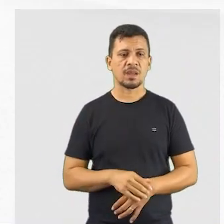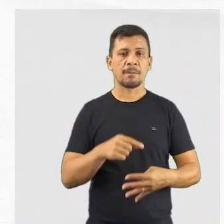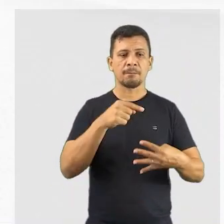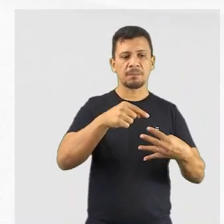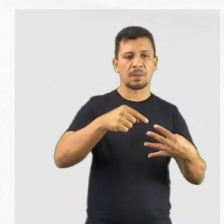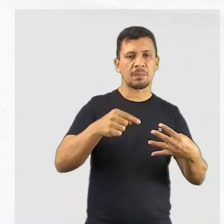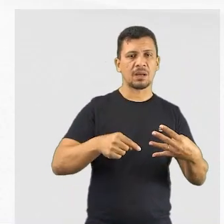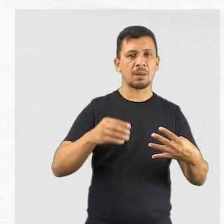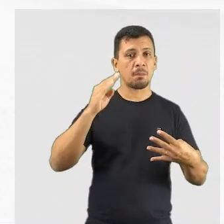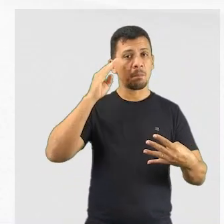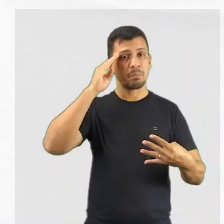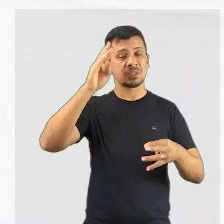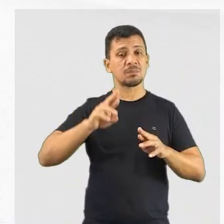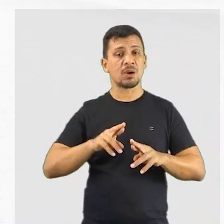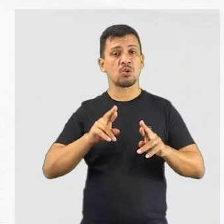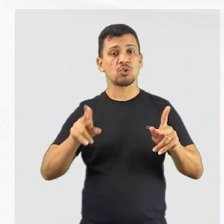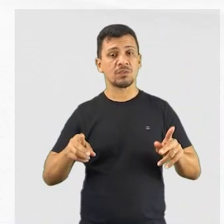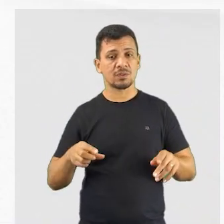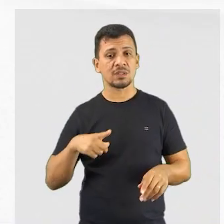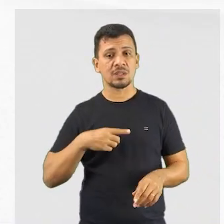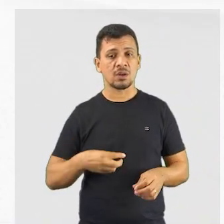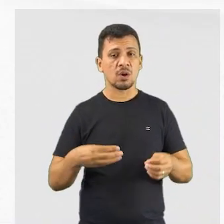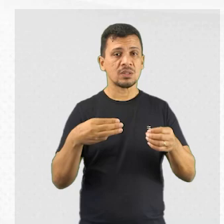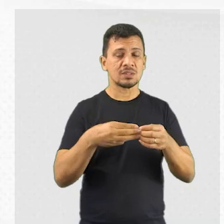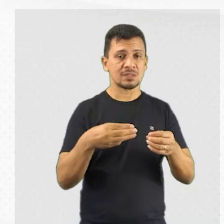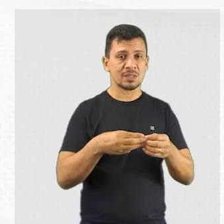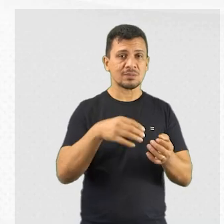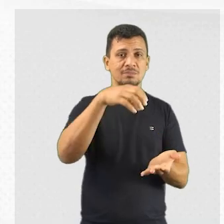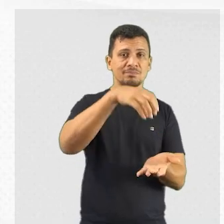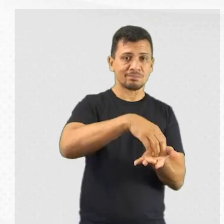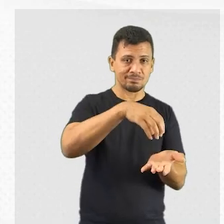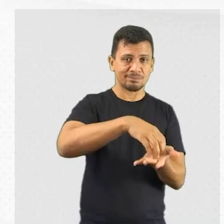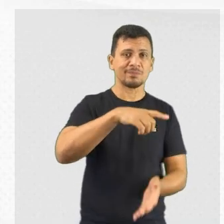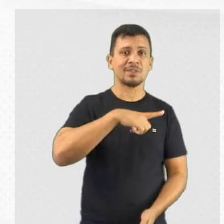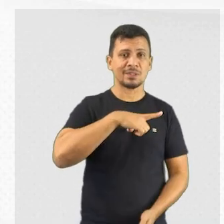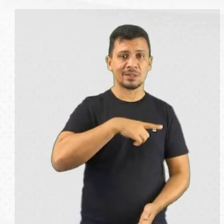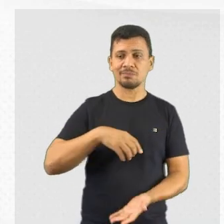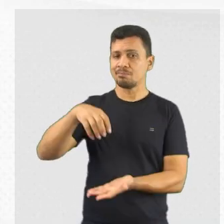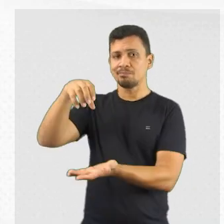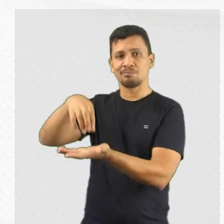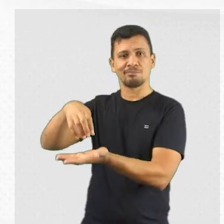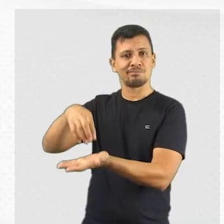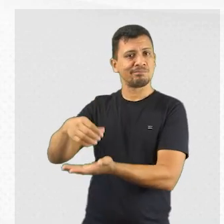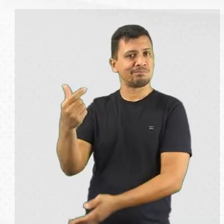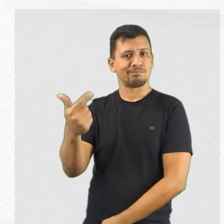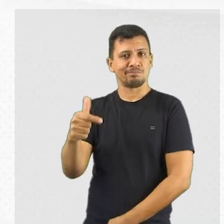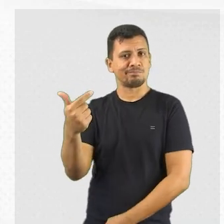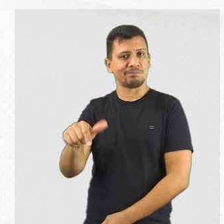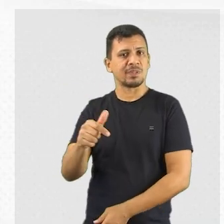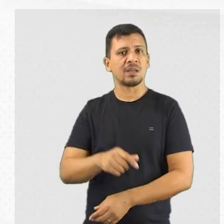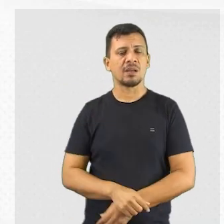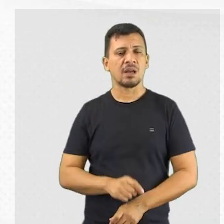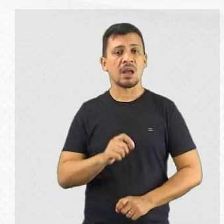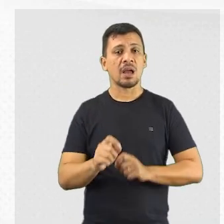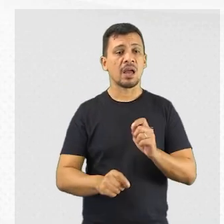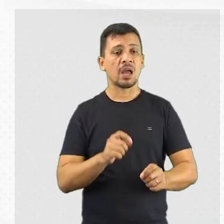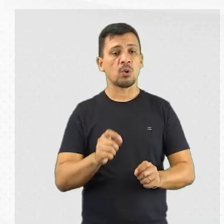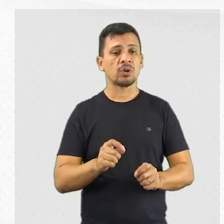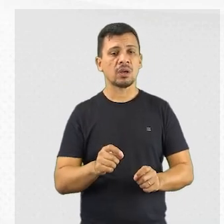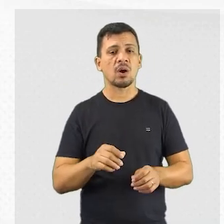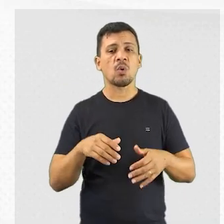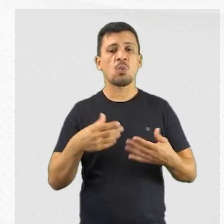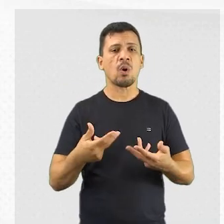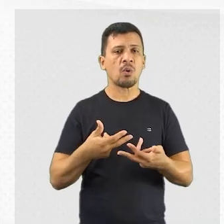principal diferença entre uma célula procariótica e uma célula eucariótica está na presença de